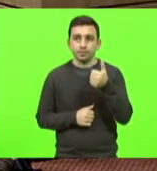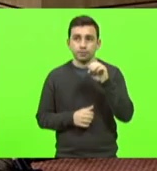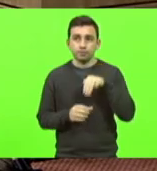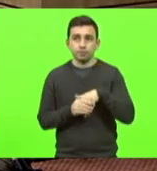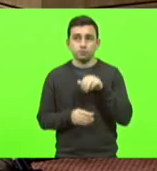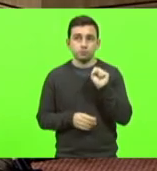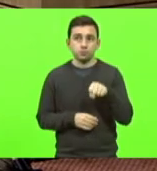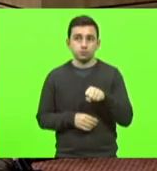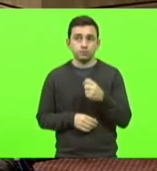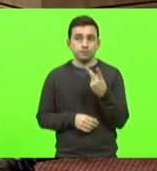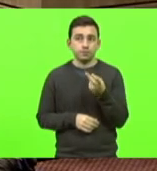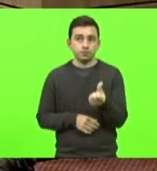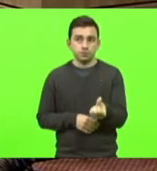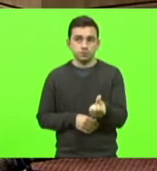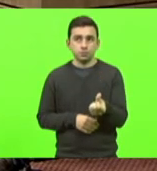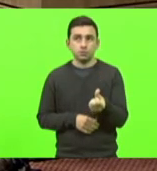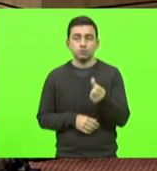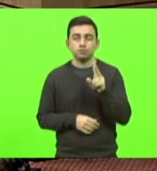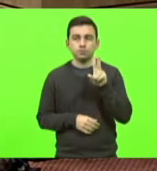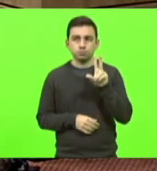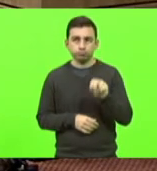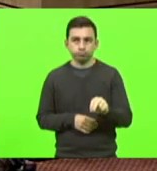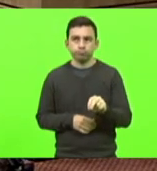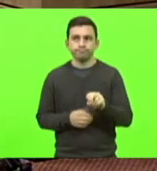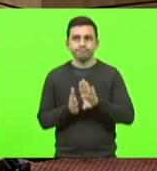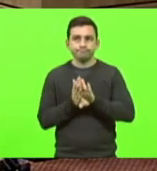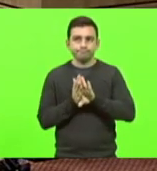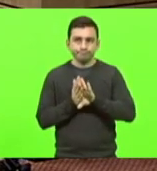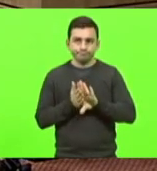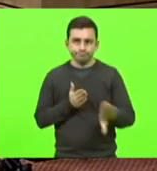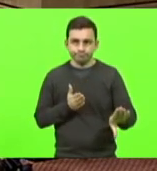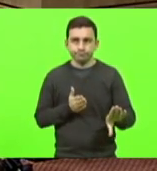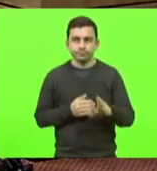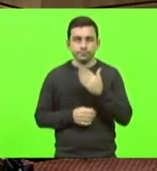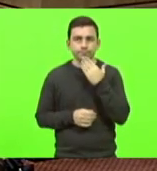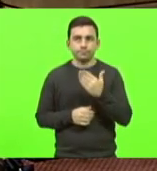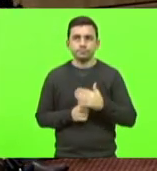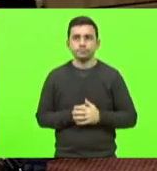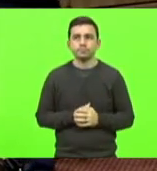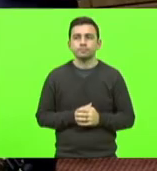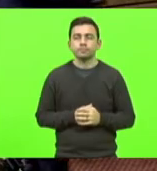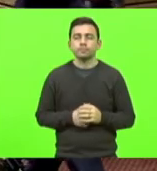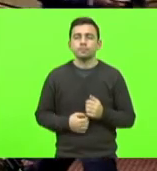voto sim 26 votos não está a rejeitado requerimento